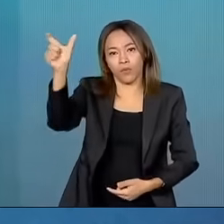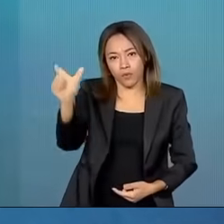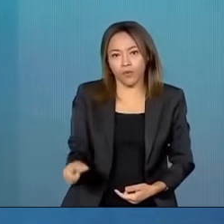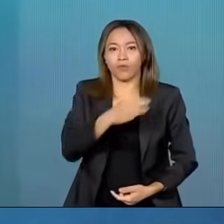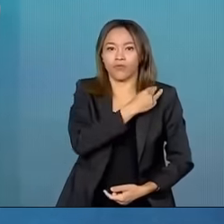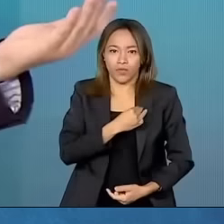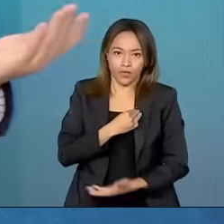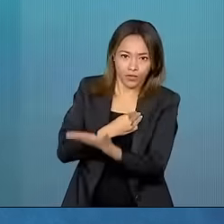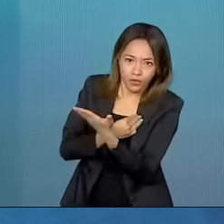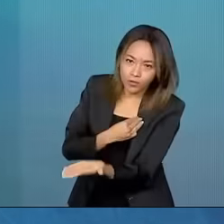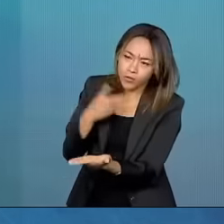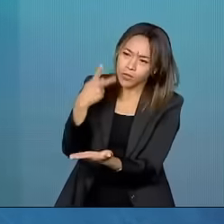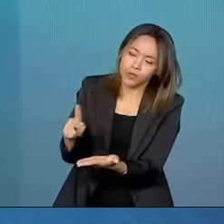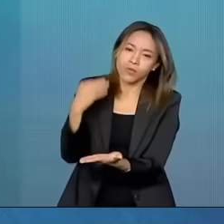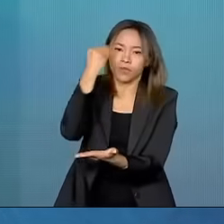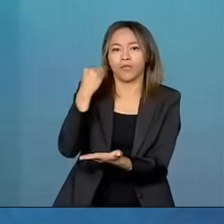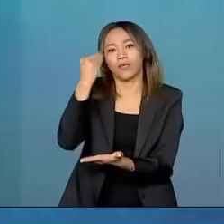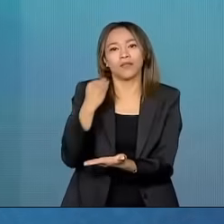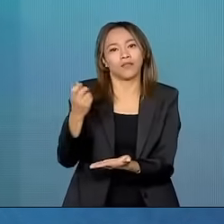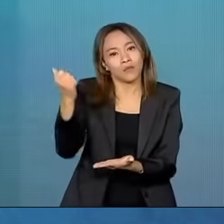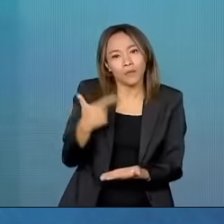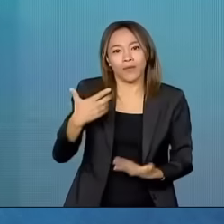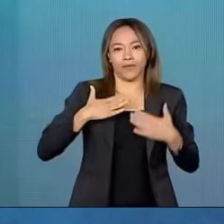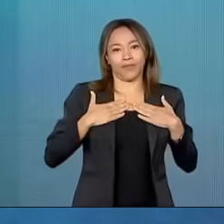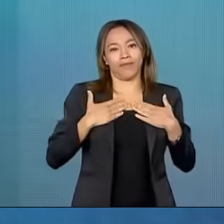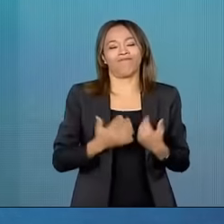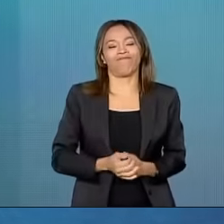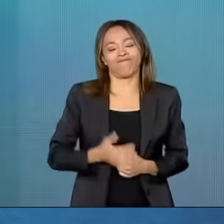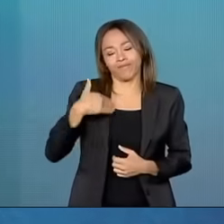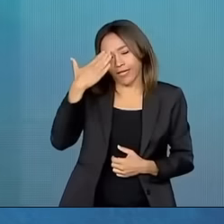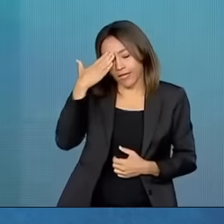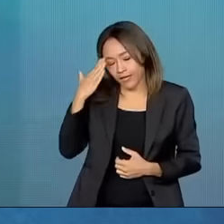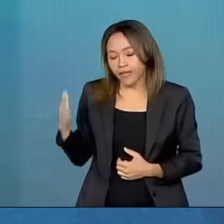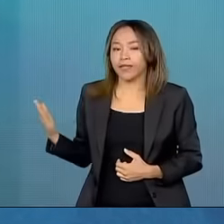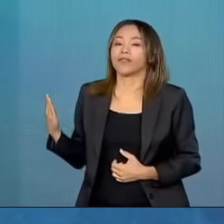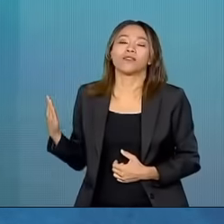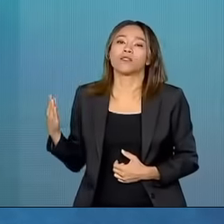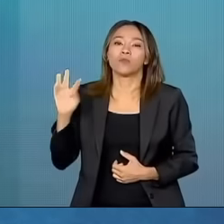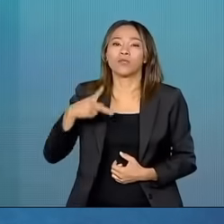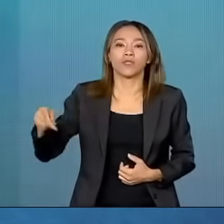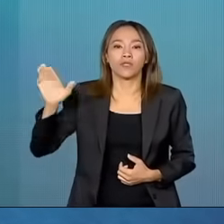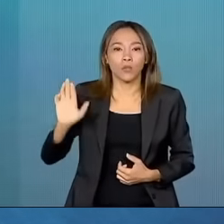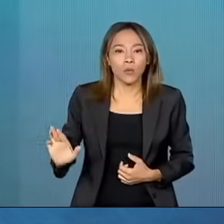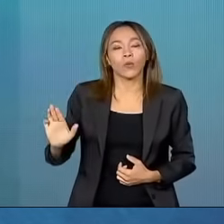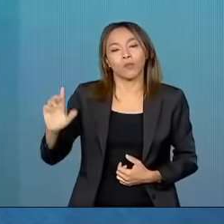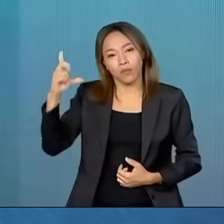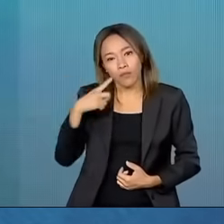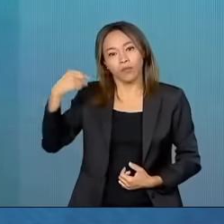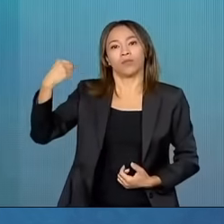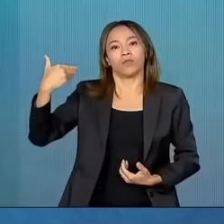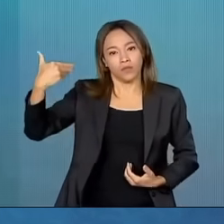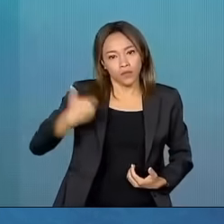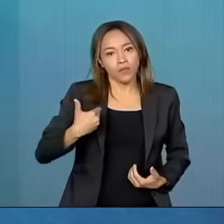a sua maior experiência do que a minha. Eu agradeço ao senhor, presidente Lula, pela honra de